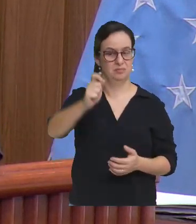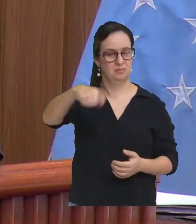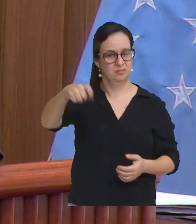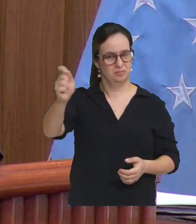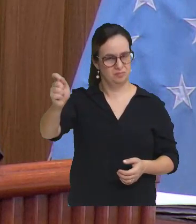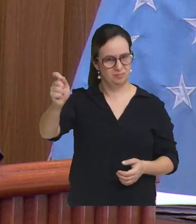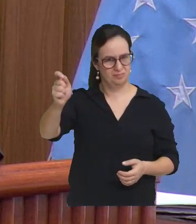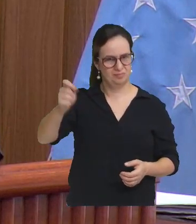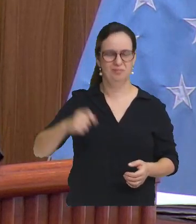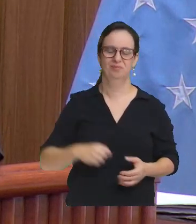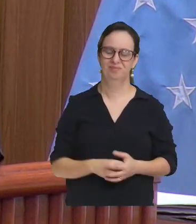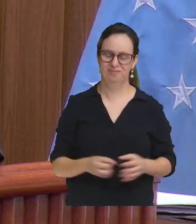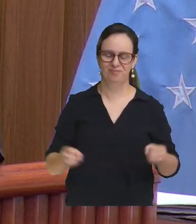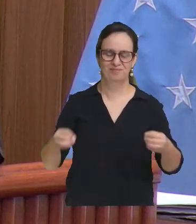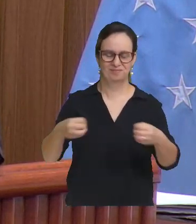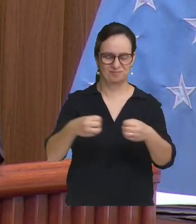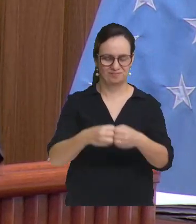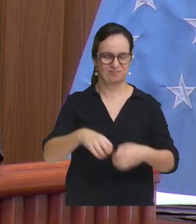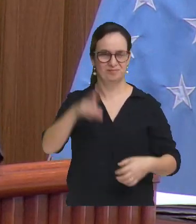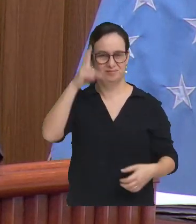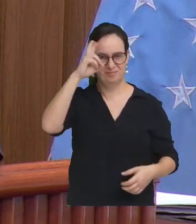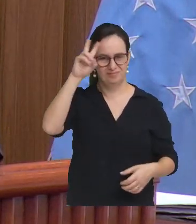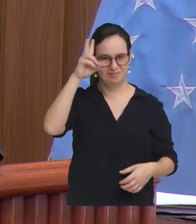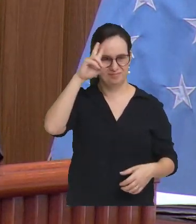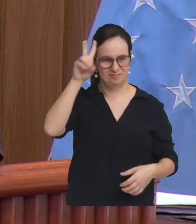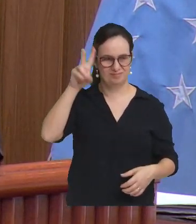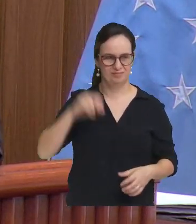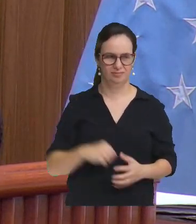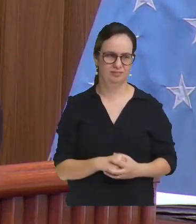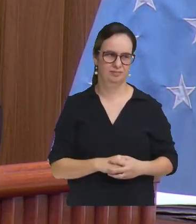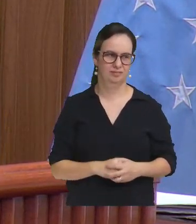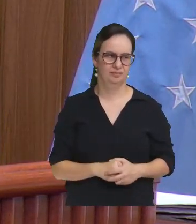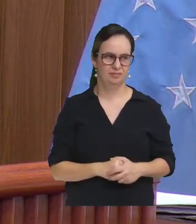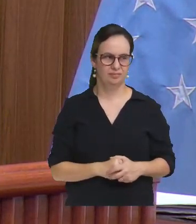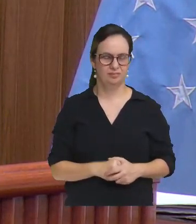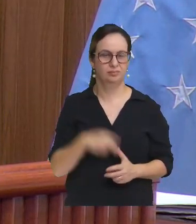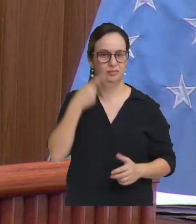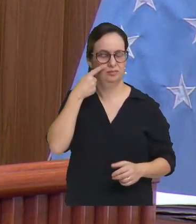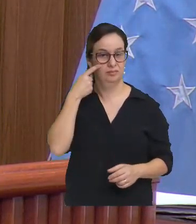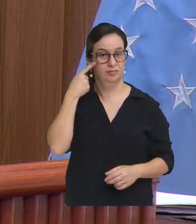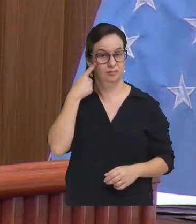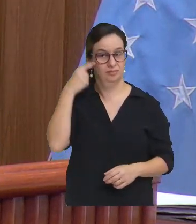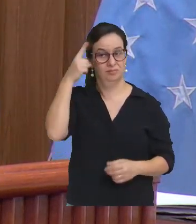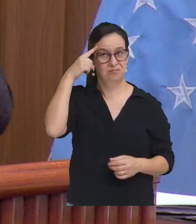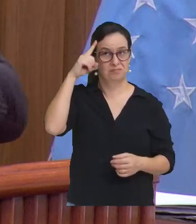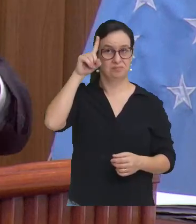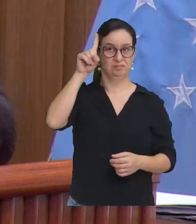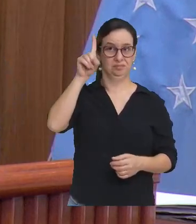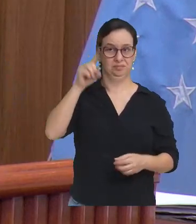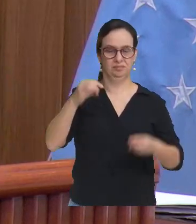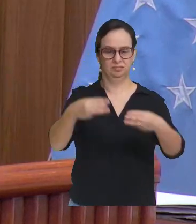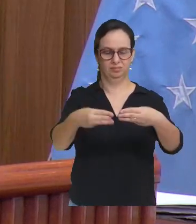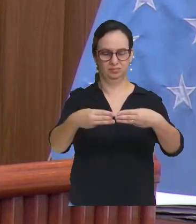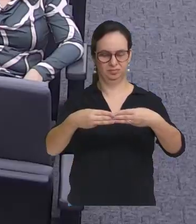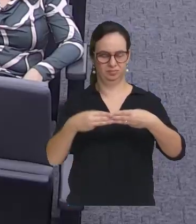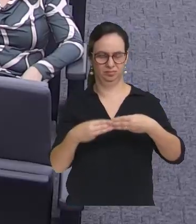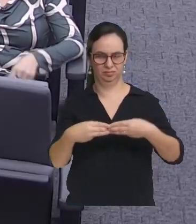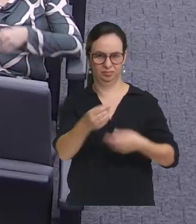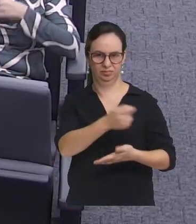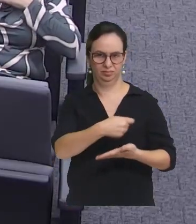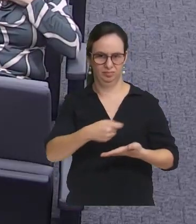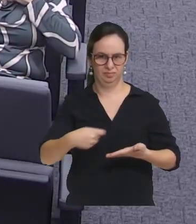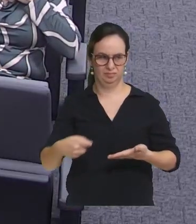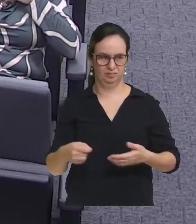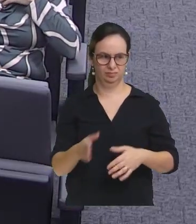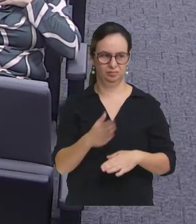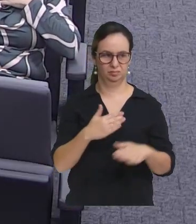que merece ser lembrado. E aí foi quando a gente teve a ideia de fazer essa moção, assinada por todos os vereadores, pela vereadora Viviane